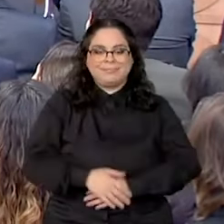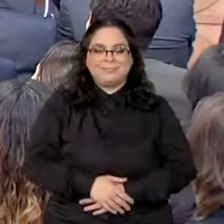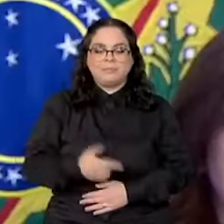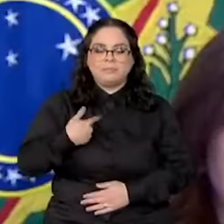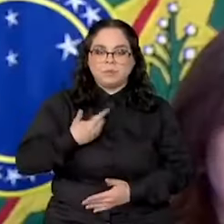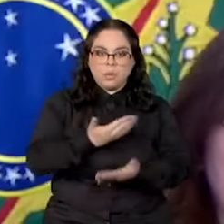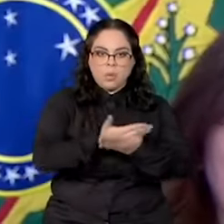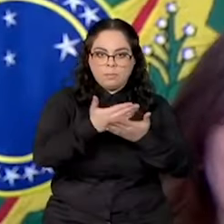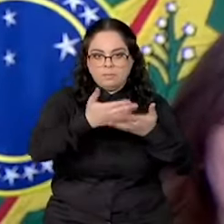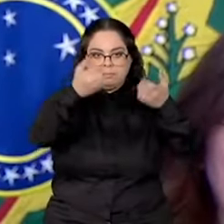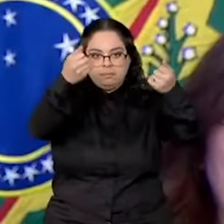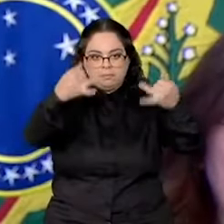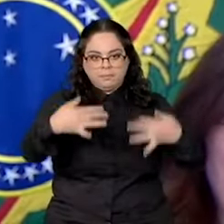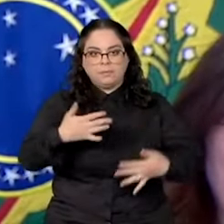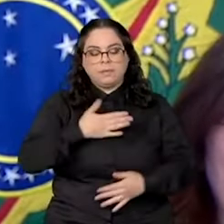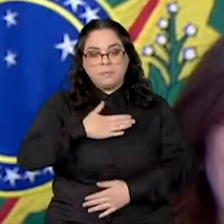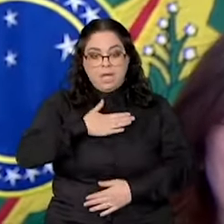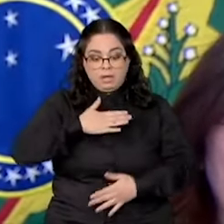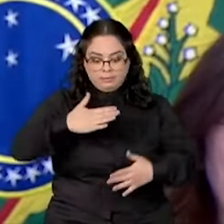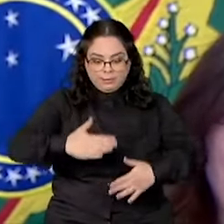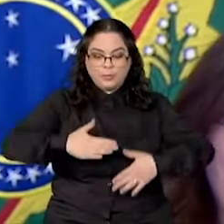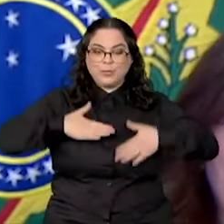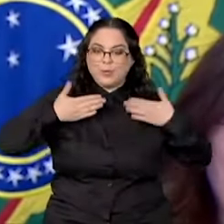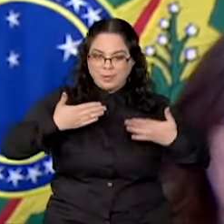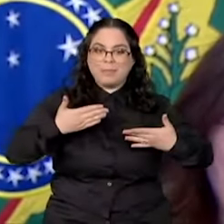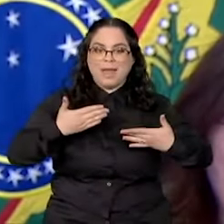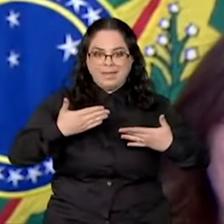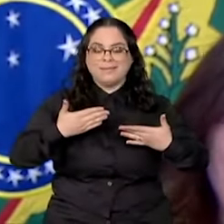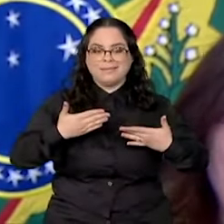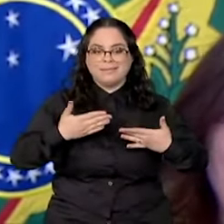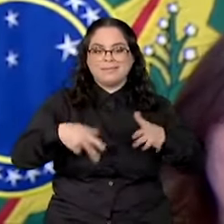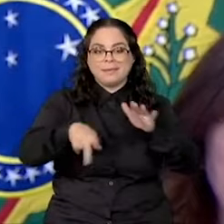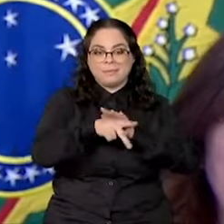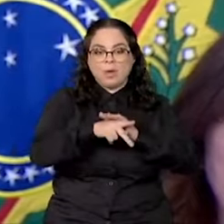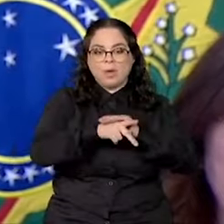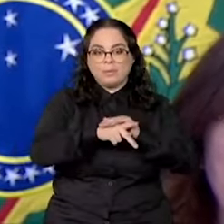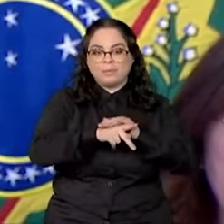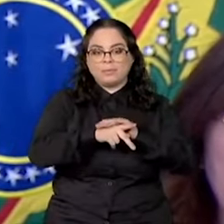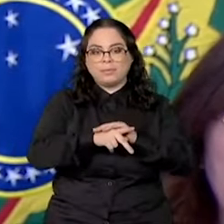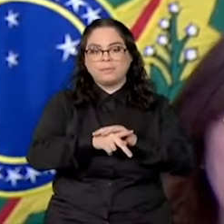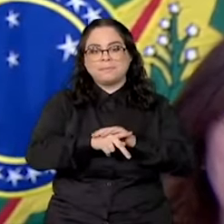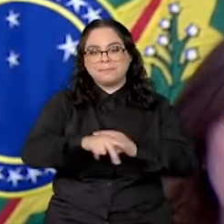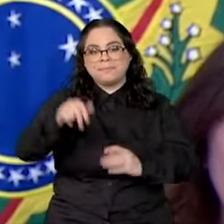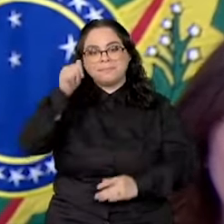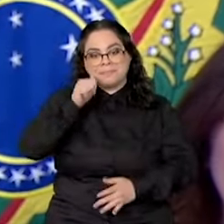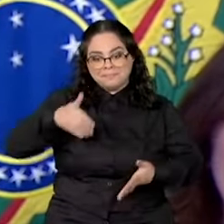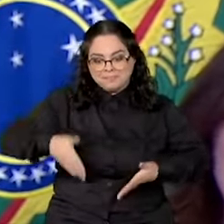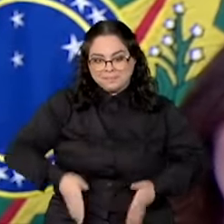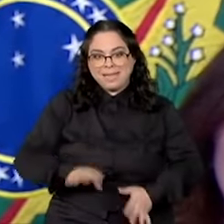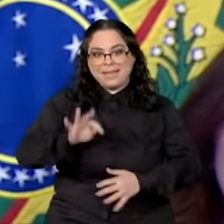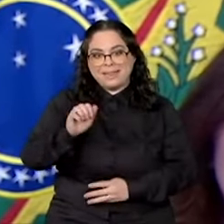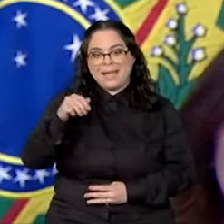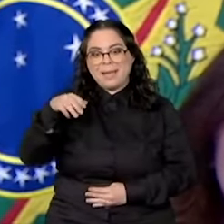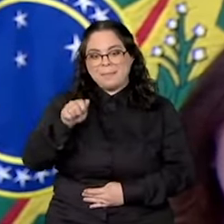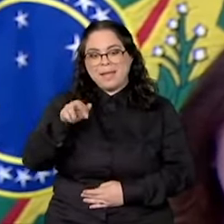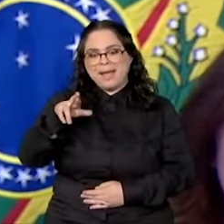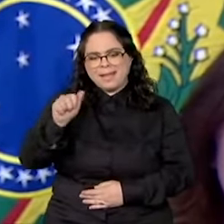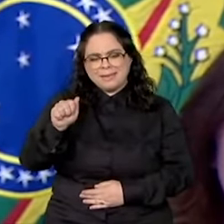dizendo para vocês da minha bela surpresa com a Tâmara que nasceu no Palácio do